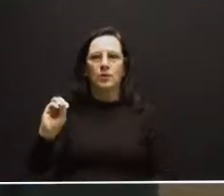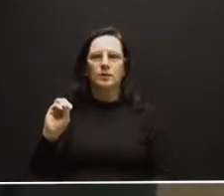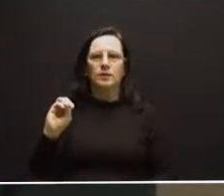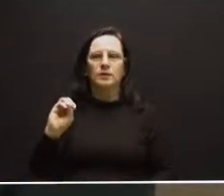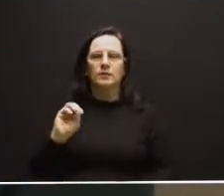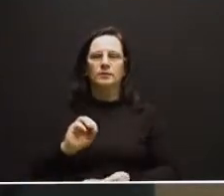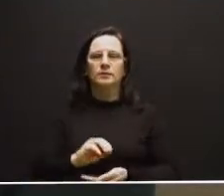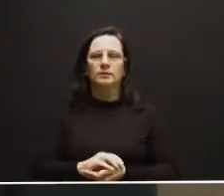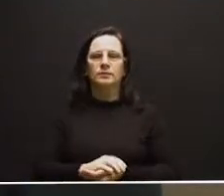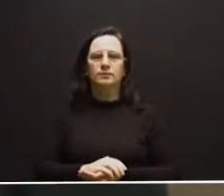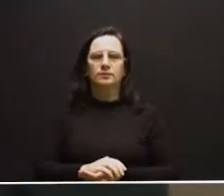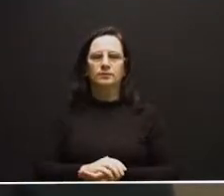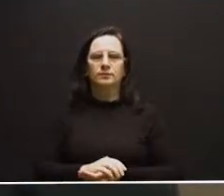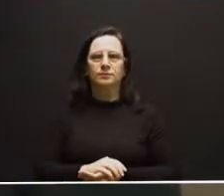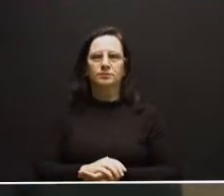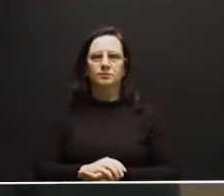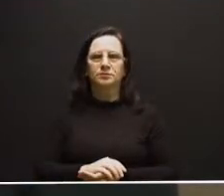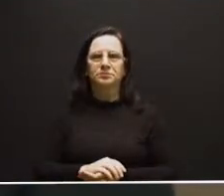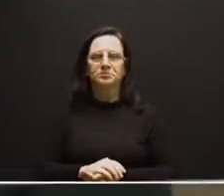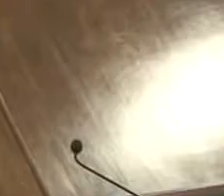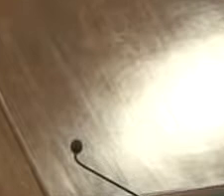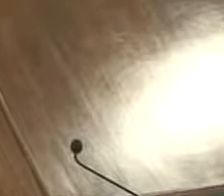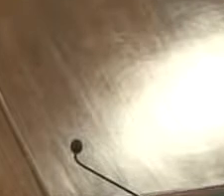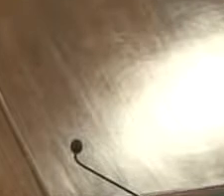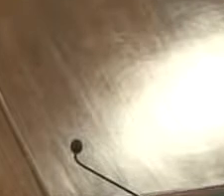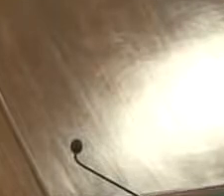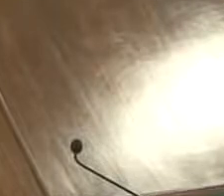rodrigo soares aguardem